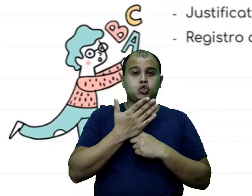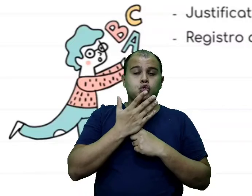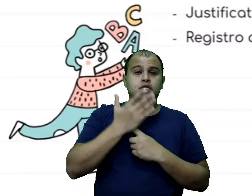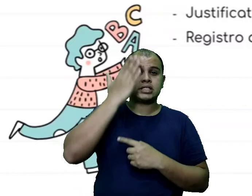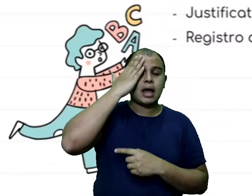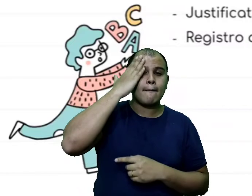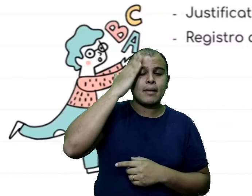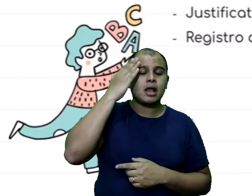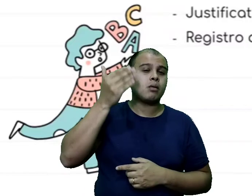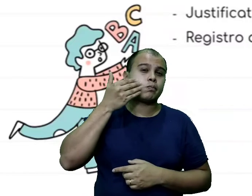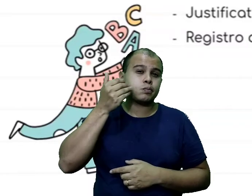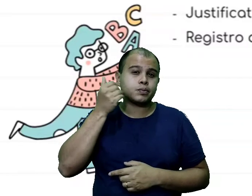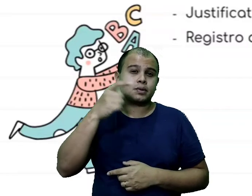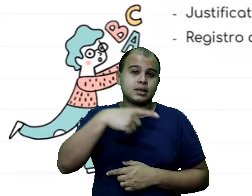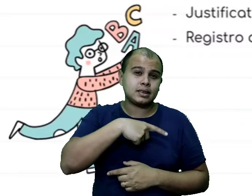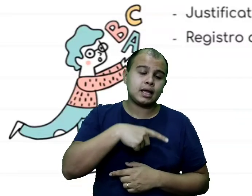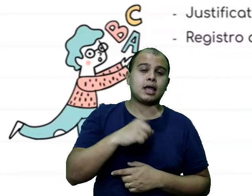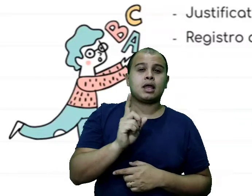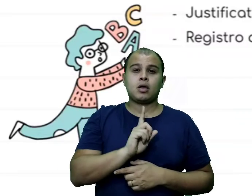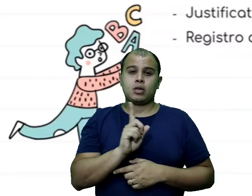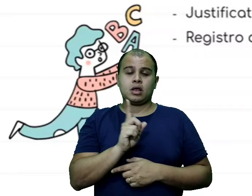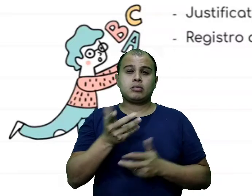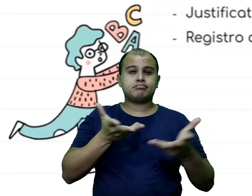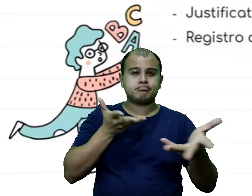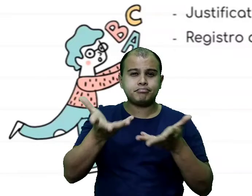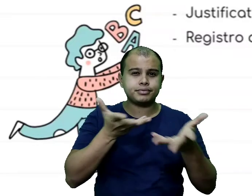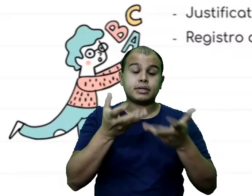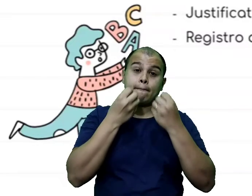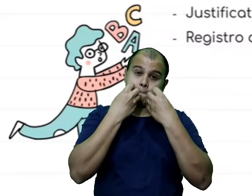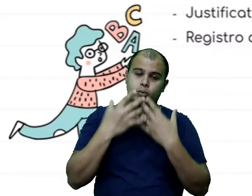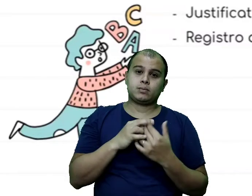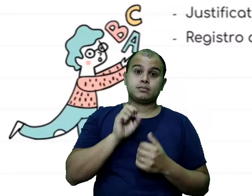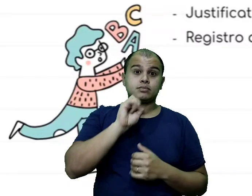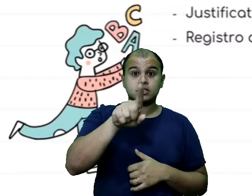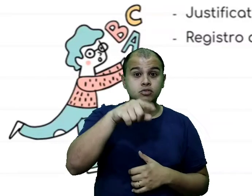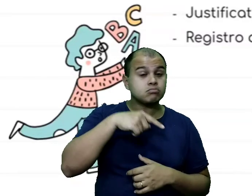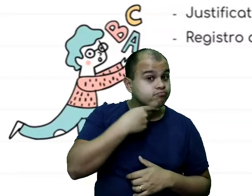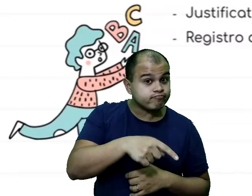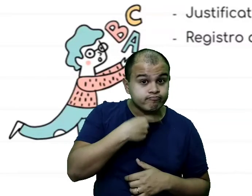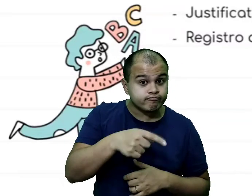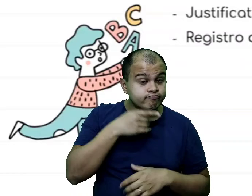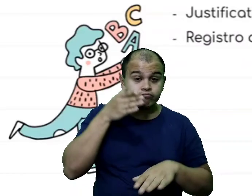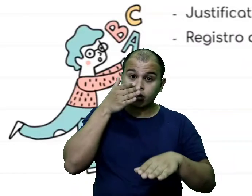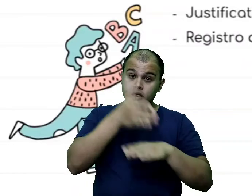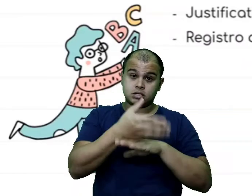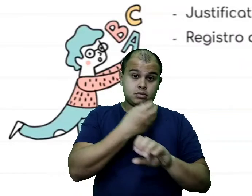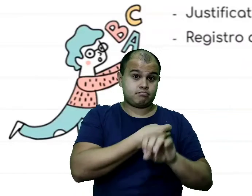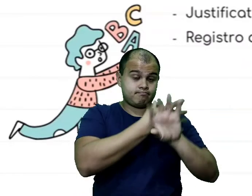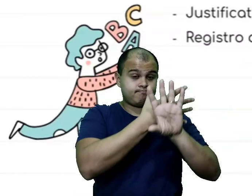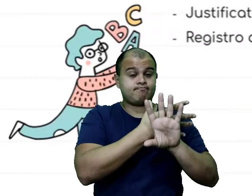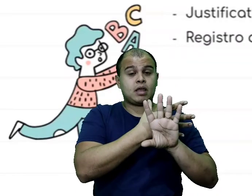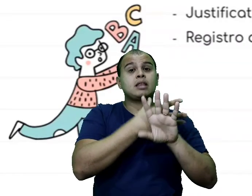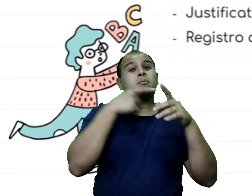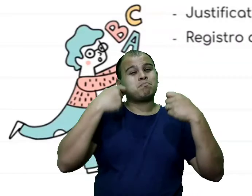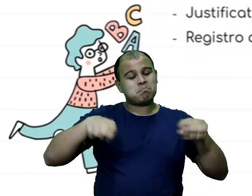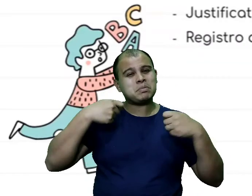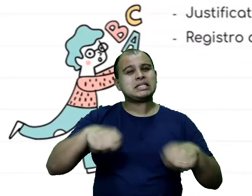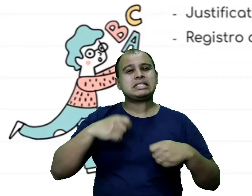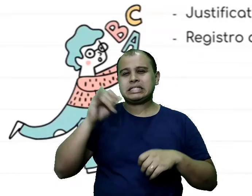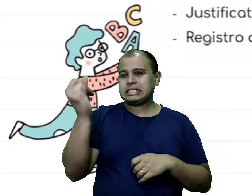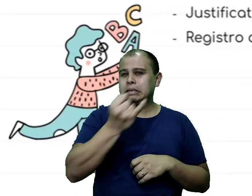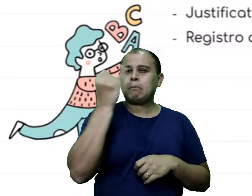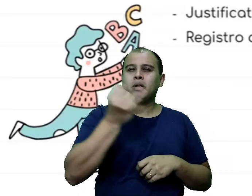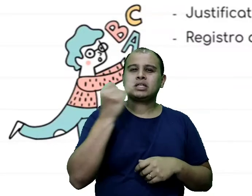da aprendizagem das crianças, essa interação é importante. Se você não consegue de jeito nenhum participar das aulas online, você tem